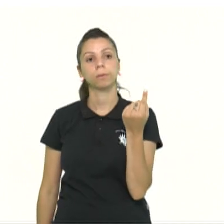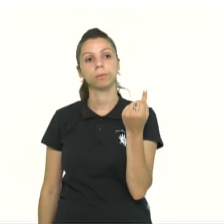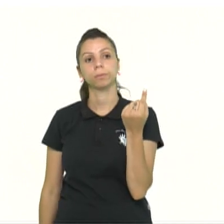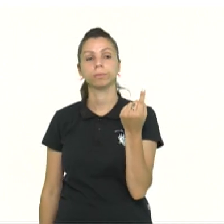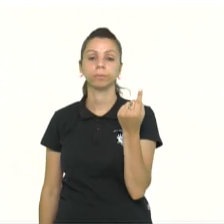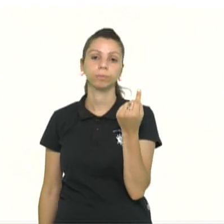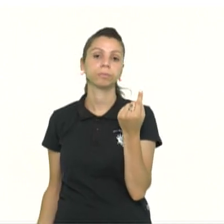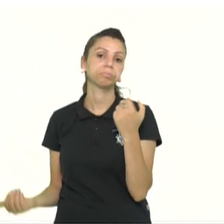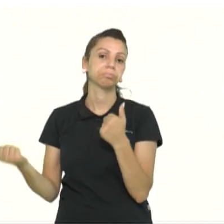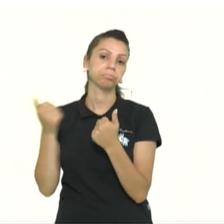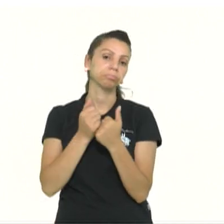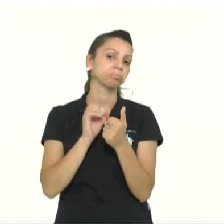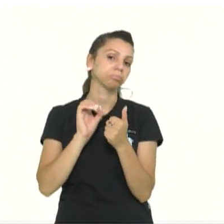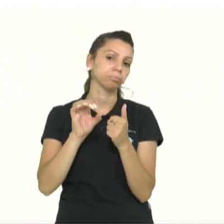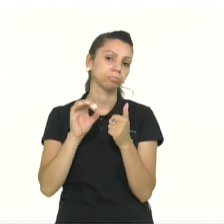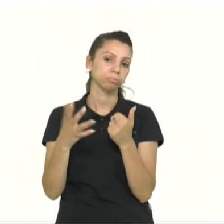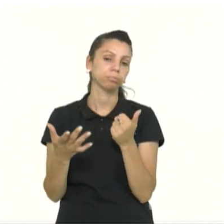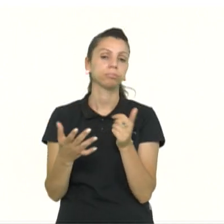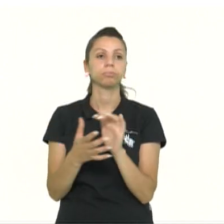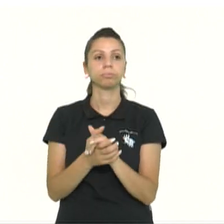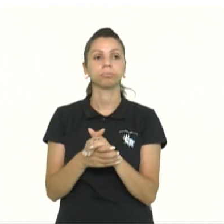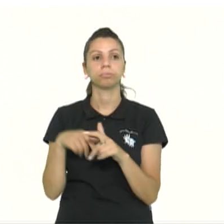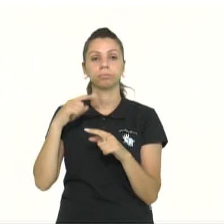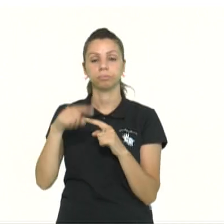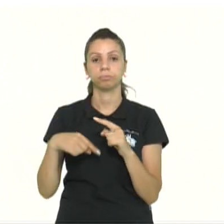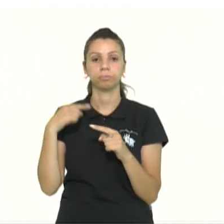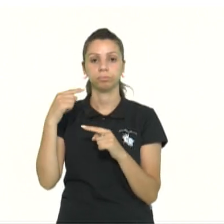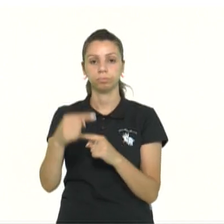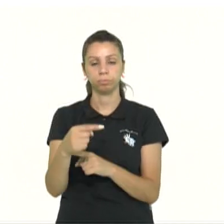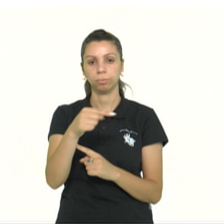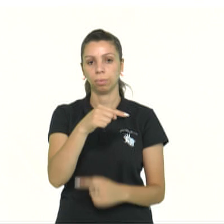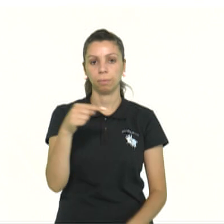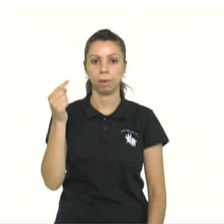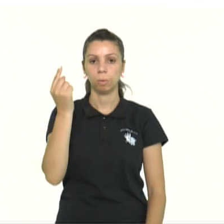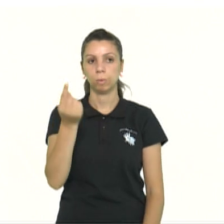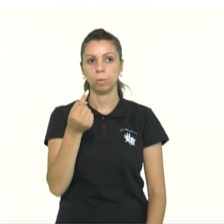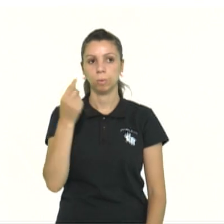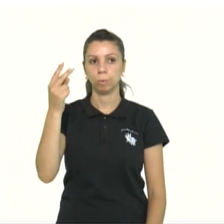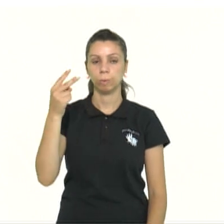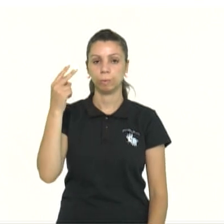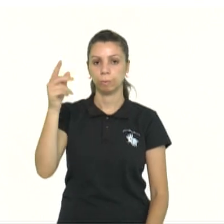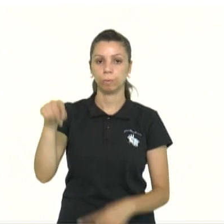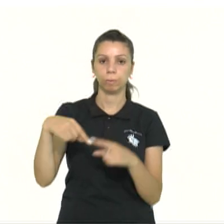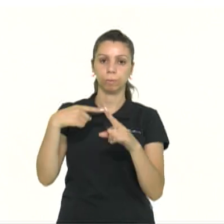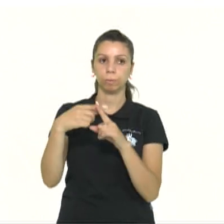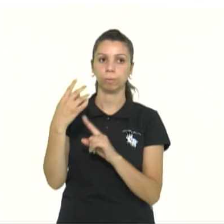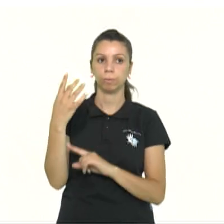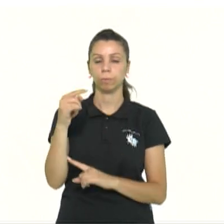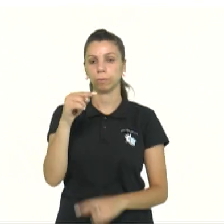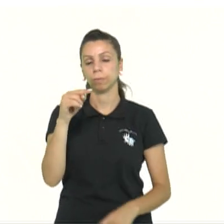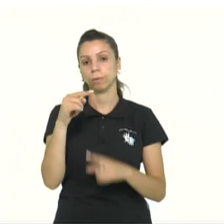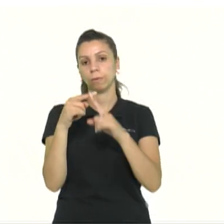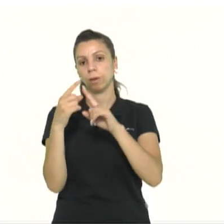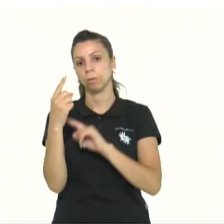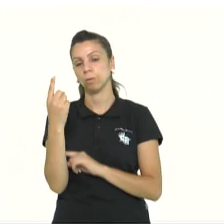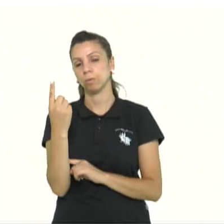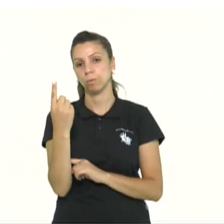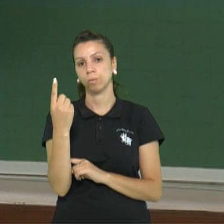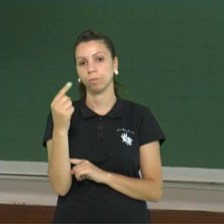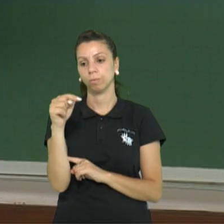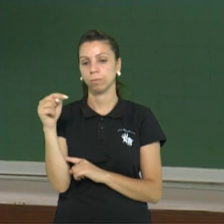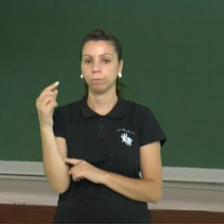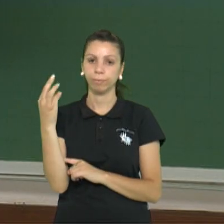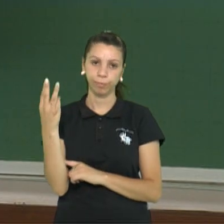a substituição aqui, menos 1 elevado ao quadrado, mais 4 vezes 1, menos 3. Não esquece o seguinte,